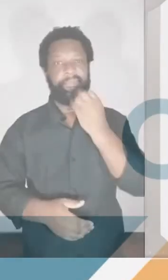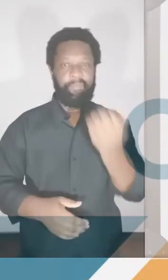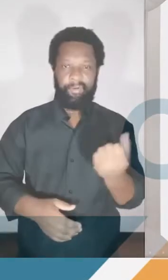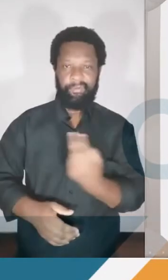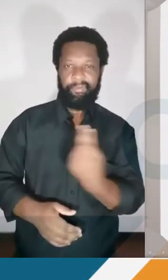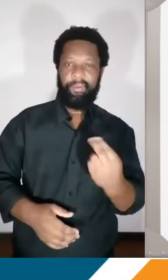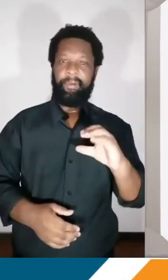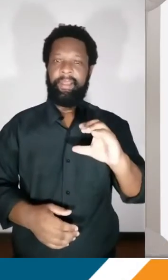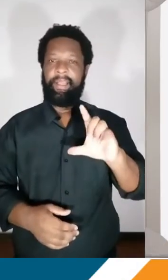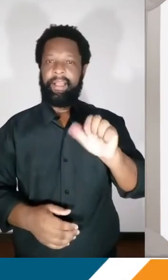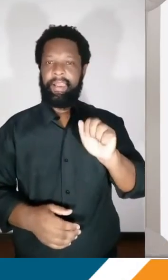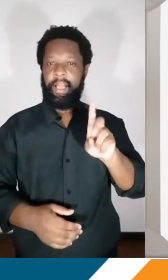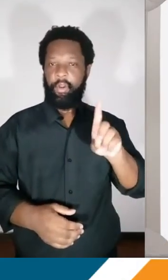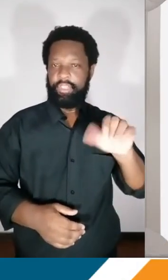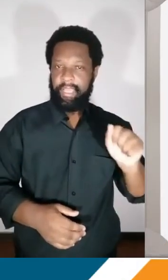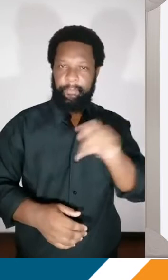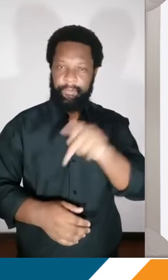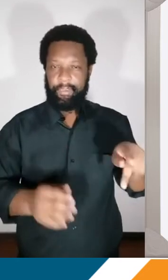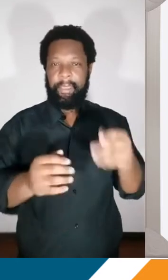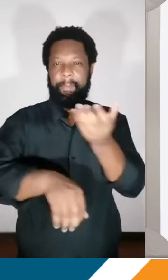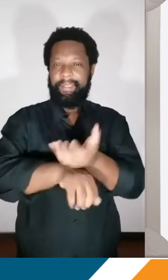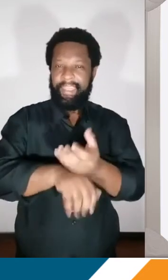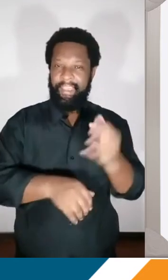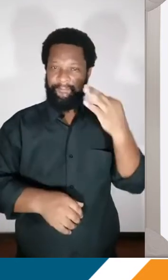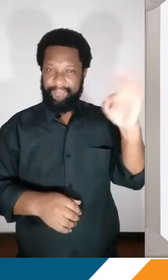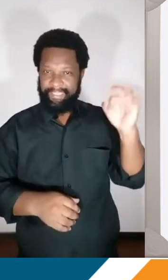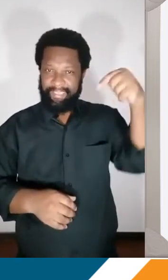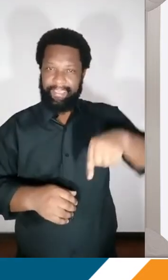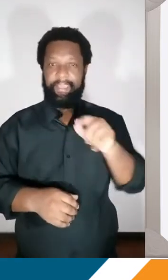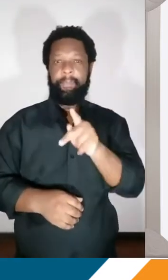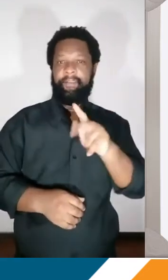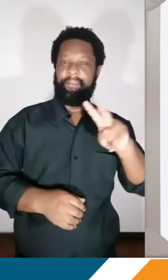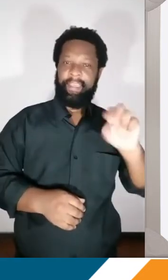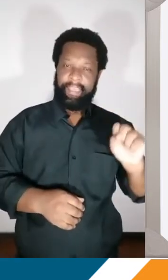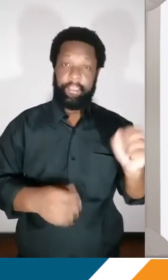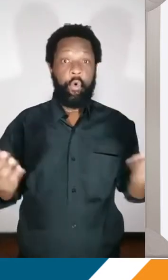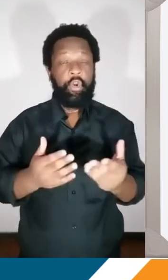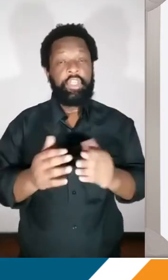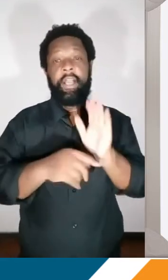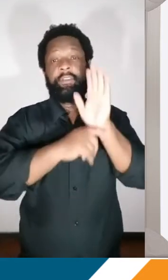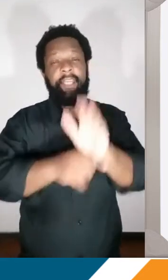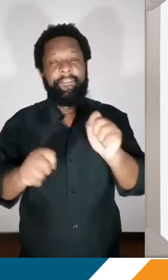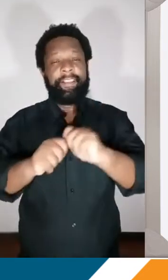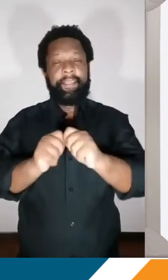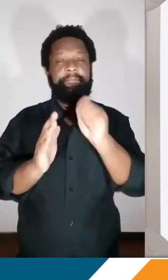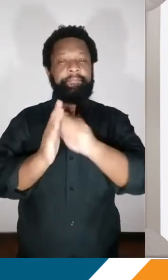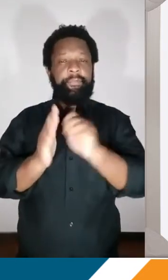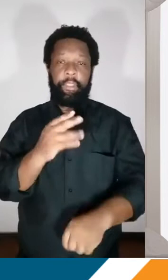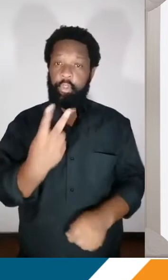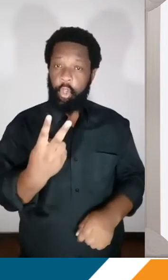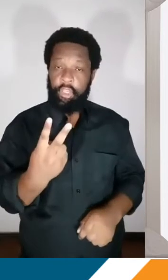pessoal, aqui é a Cláudia, mediadora de física do PVS. Hoje eu vou estar resolvendo com vocês dois exercícios com